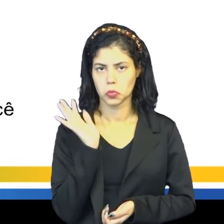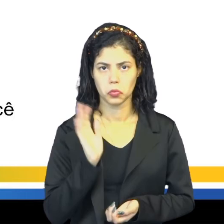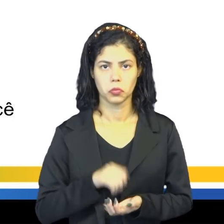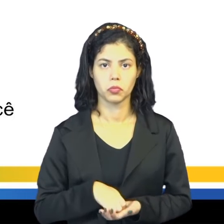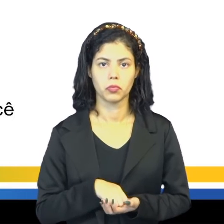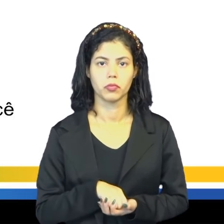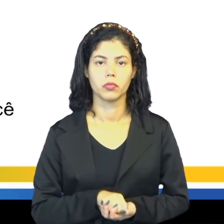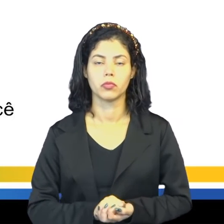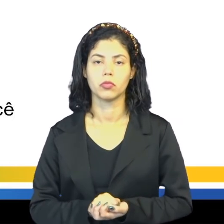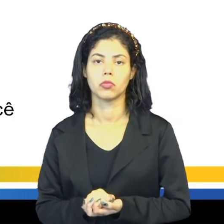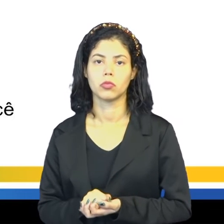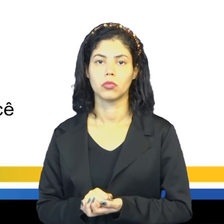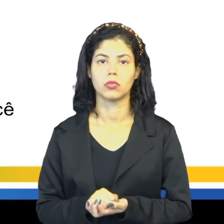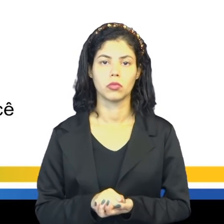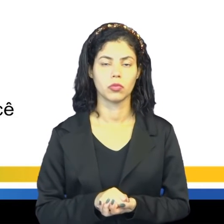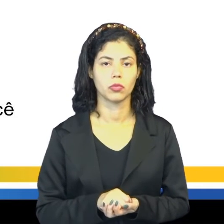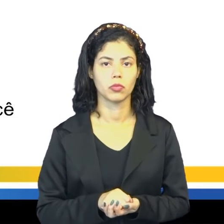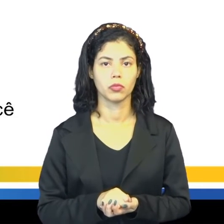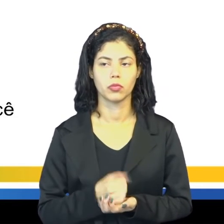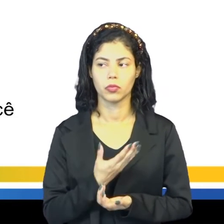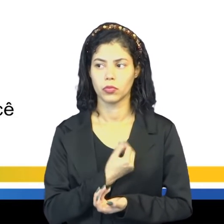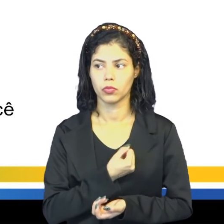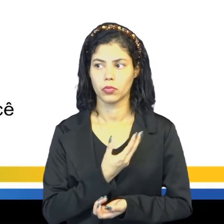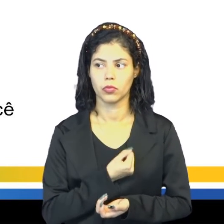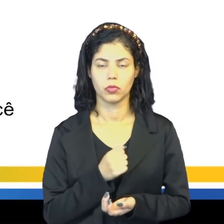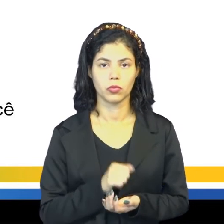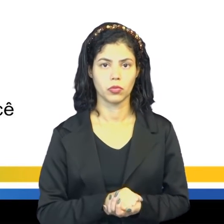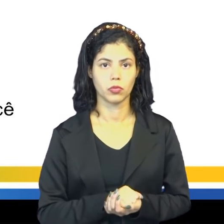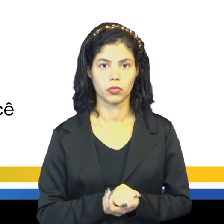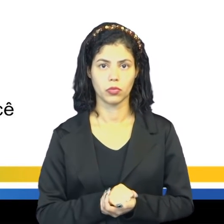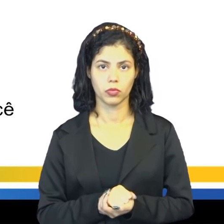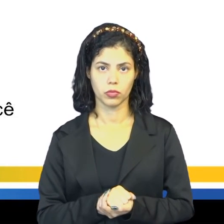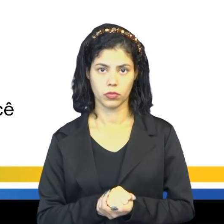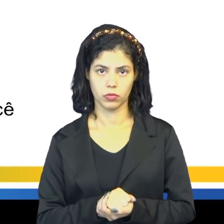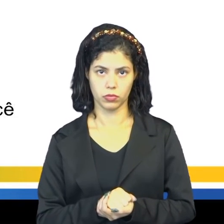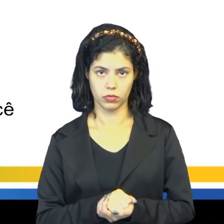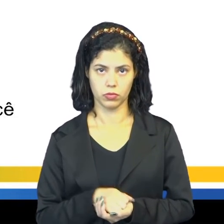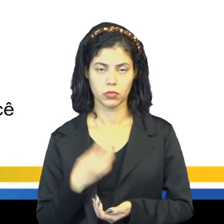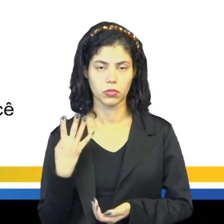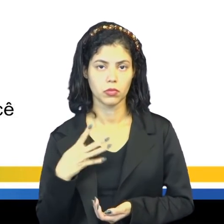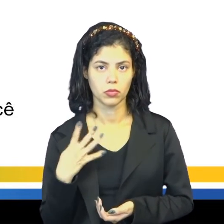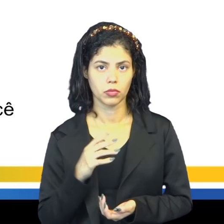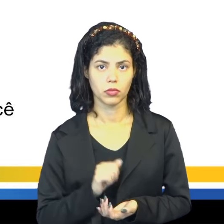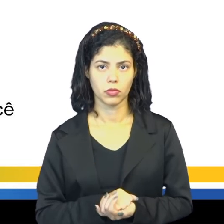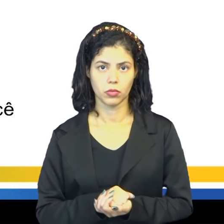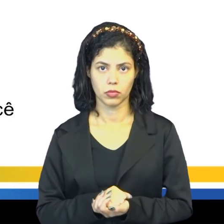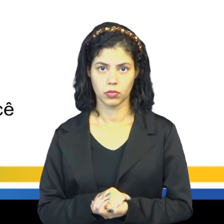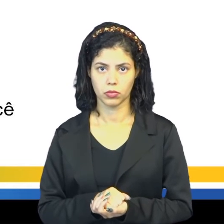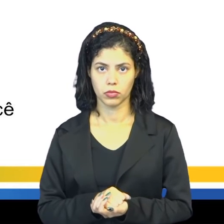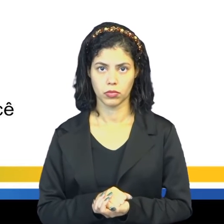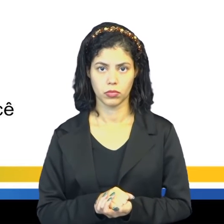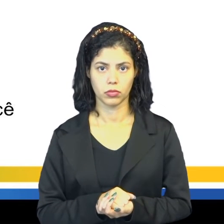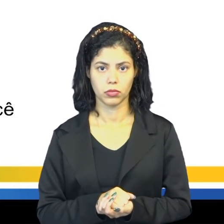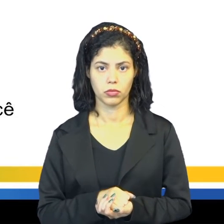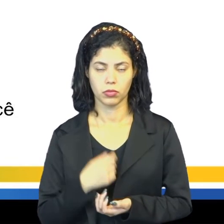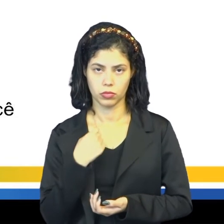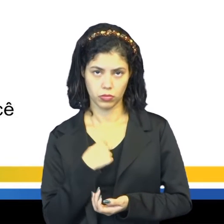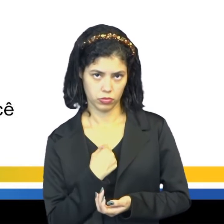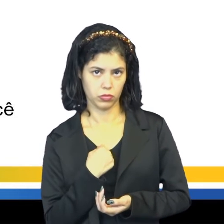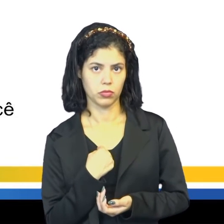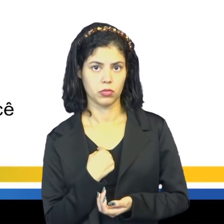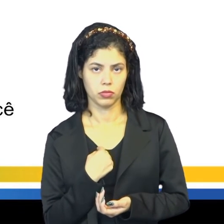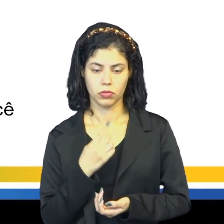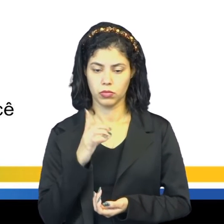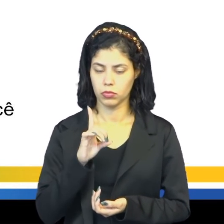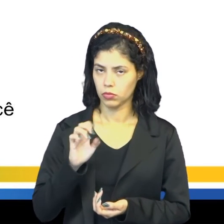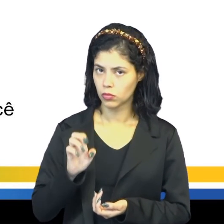você vai lá, né? Coloca o número na frase. Quarto, I am from. Eu